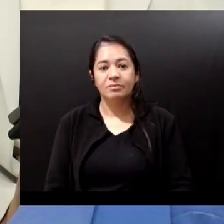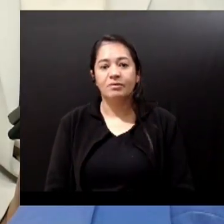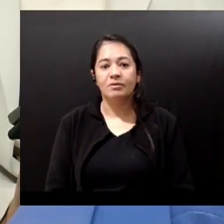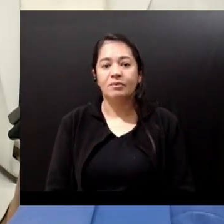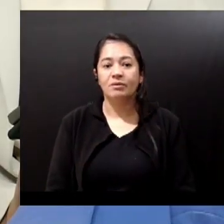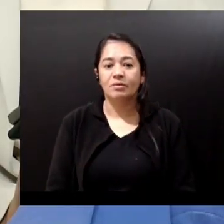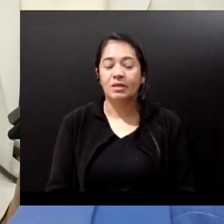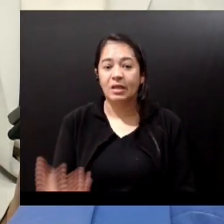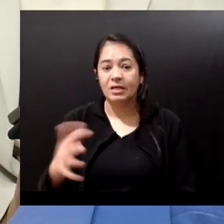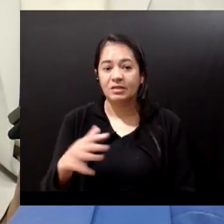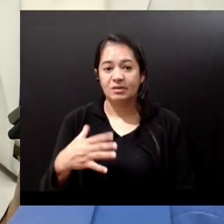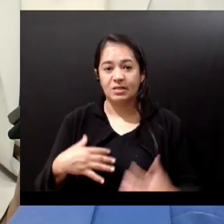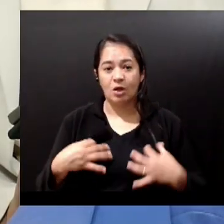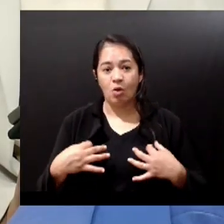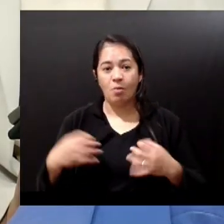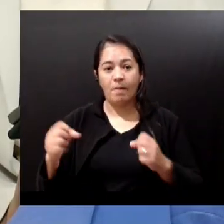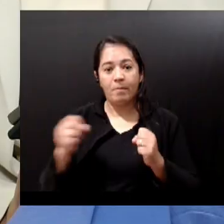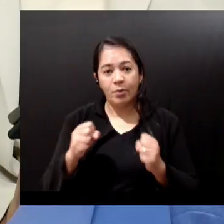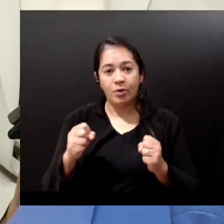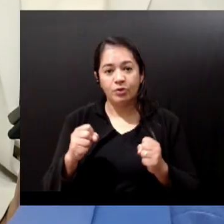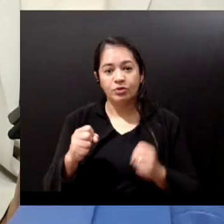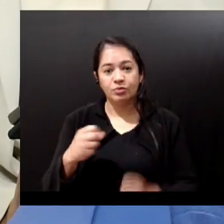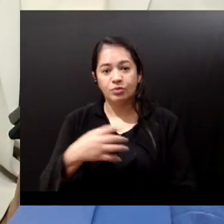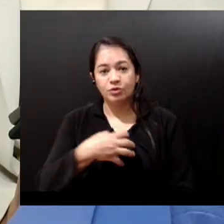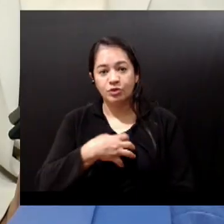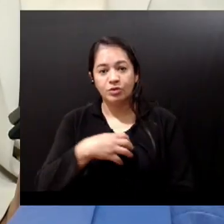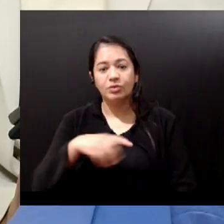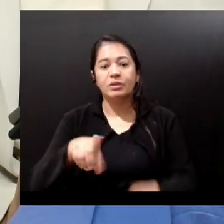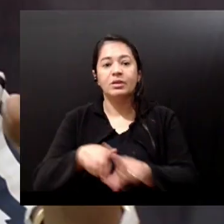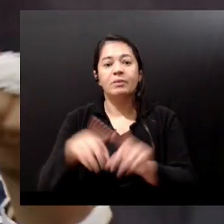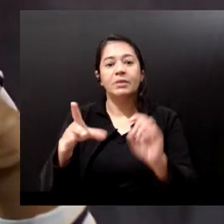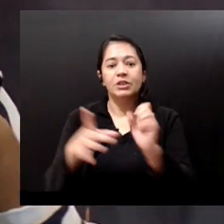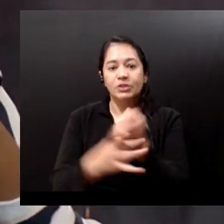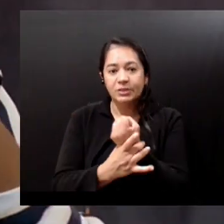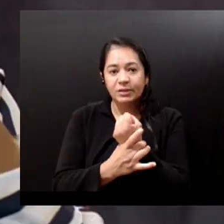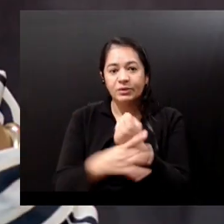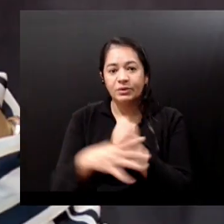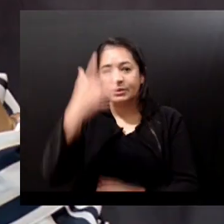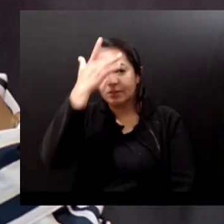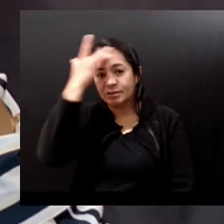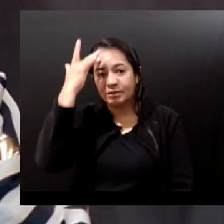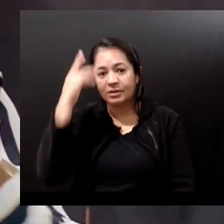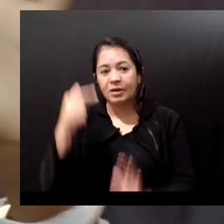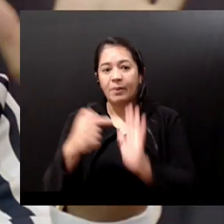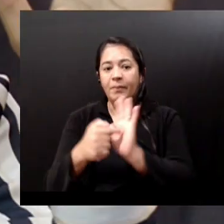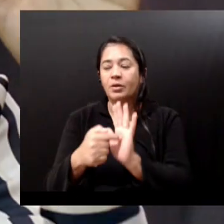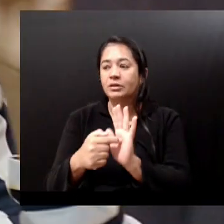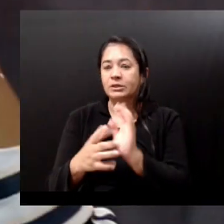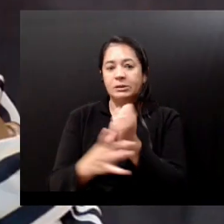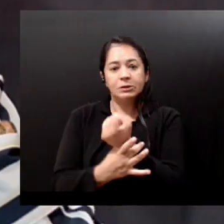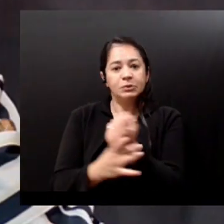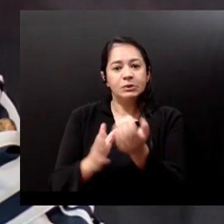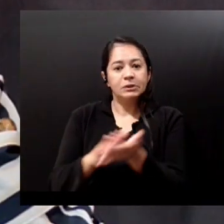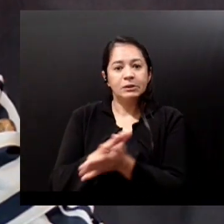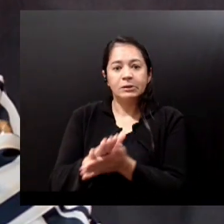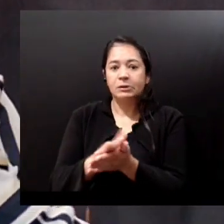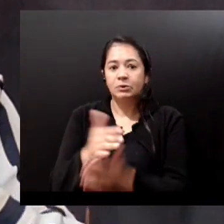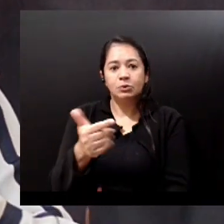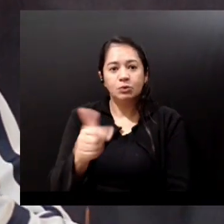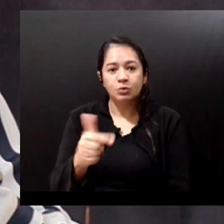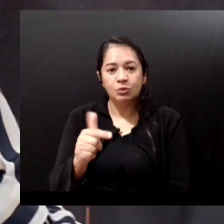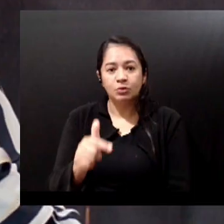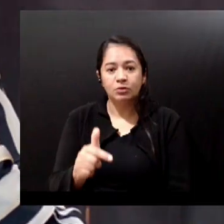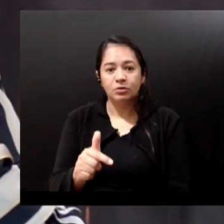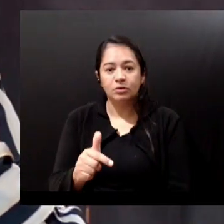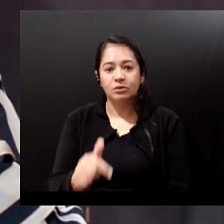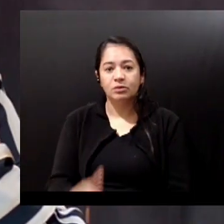ser uma situação também de segurança da pessoa, né? Demonstrar uma insegurança. sem entrar em aspectos aí, né, como